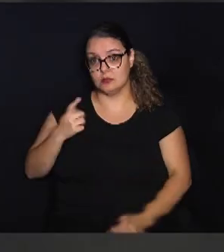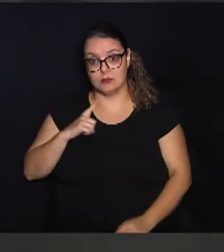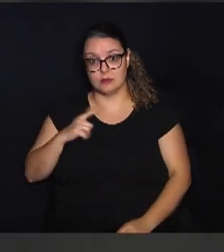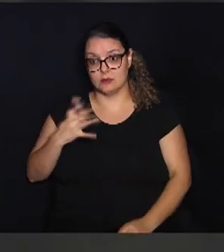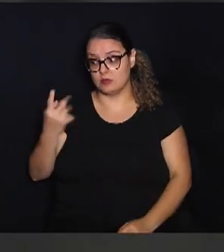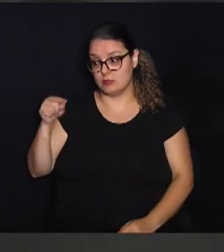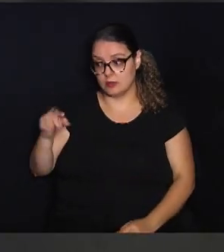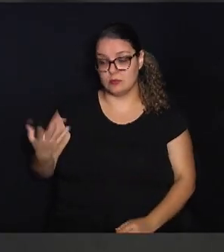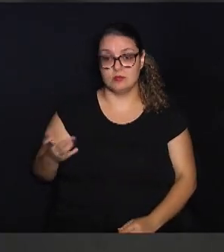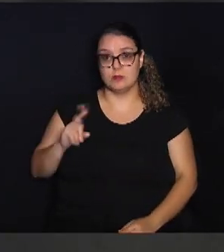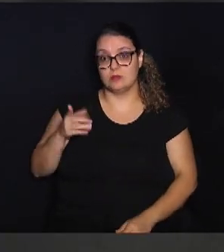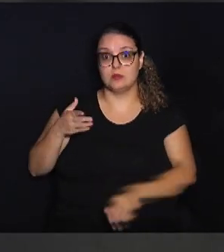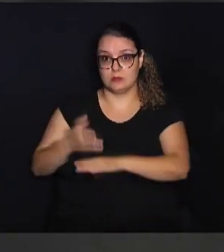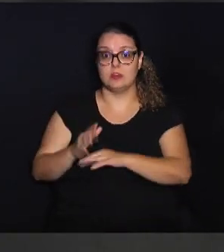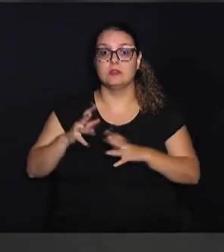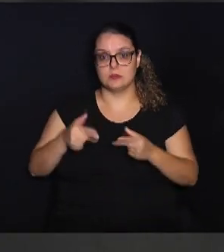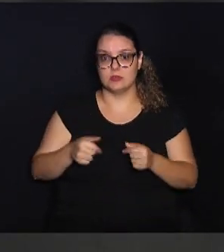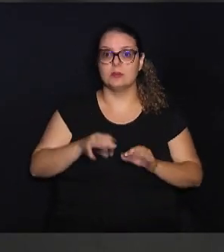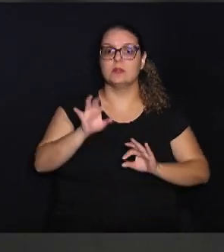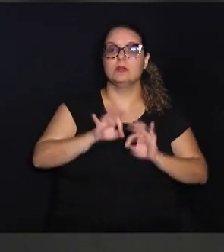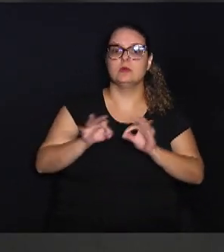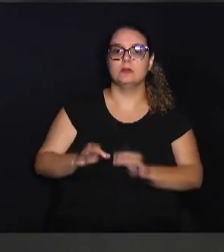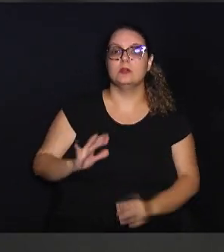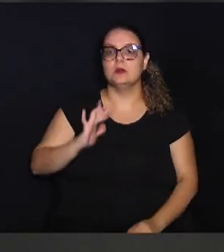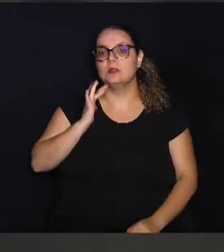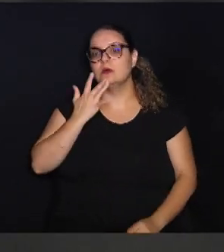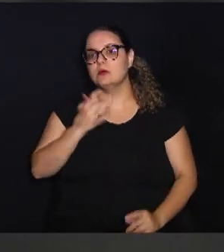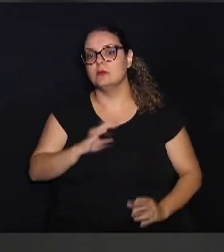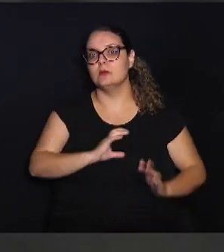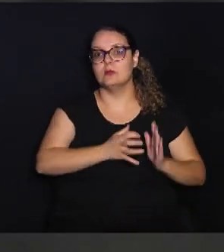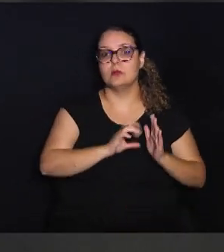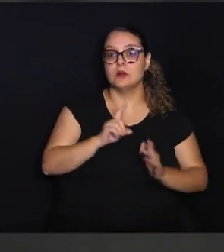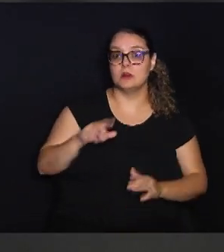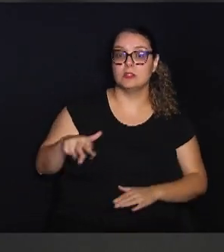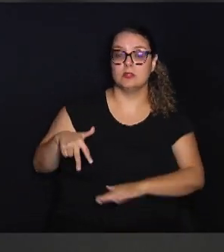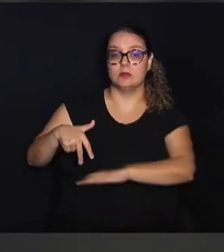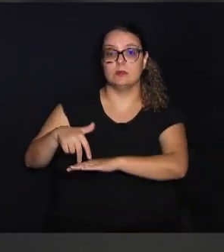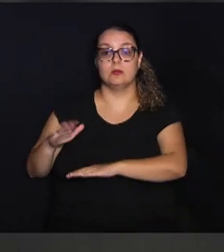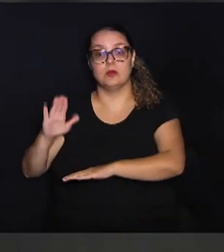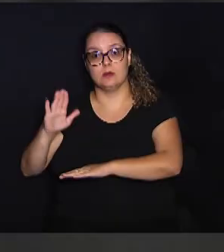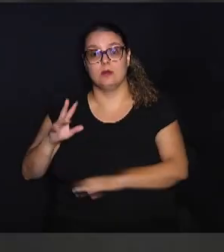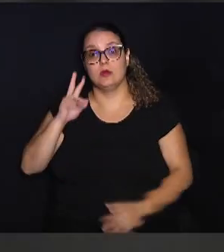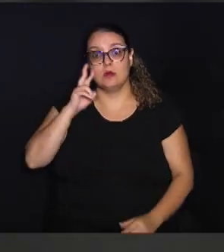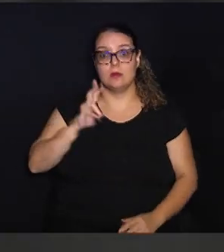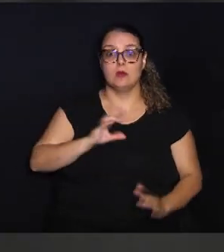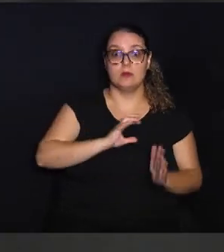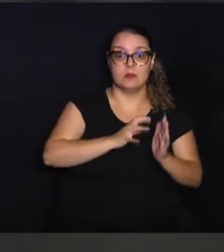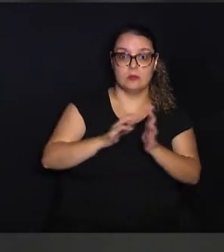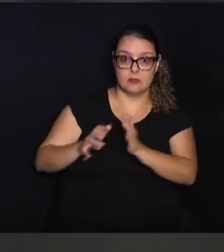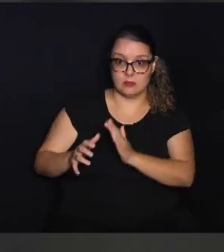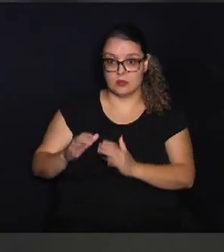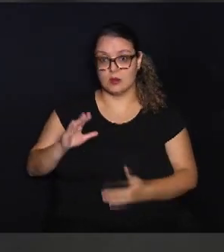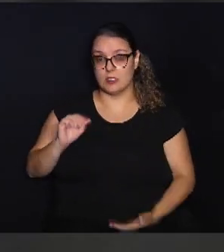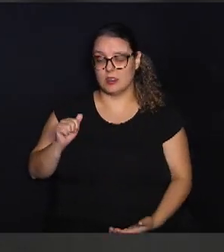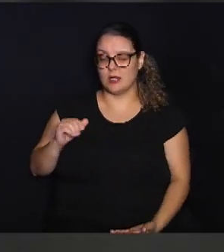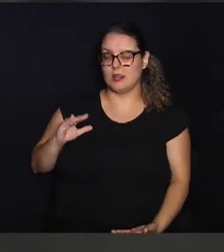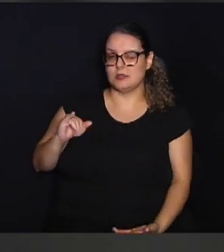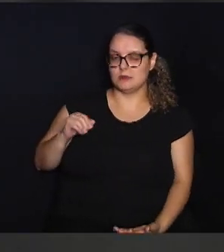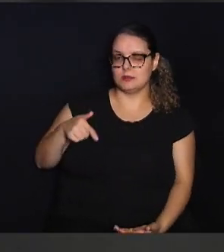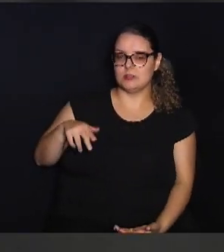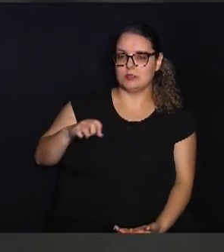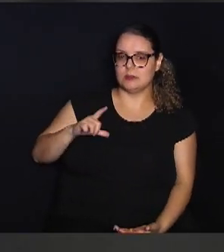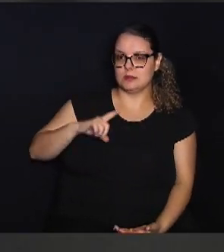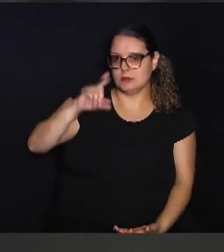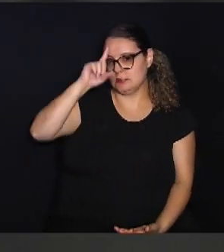loucura, né? Então, tudo é feito para privilegiar o partido e não o candidato. E aí você vai ver que os partidos têm cacique, têm dono, e todo